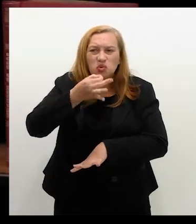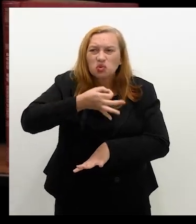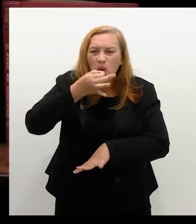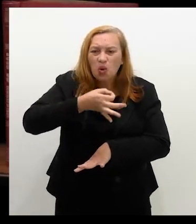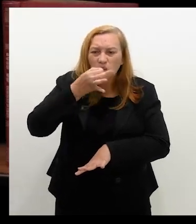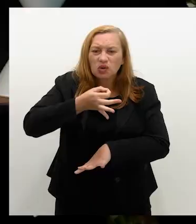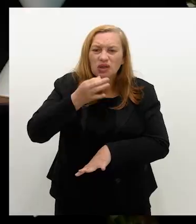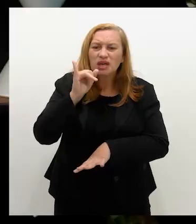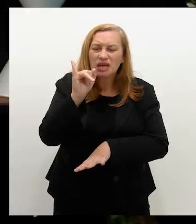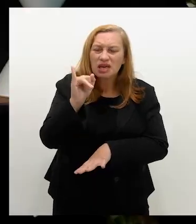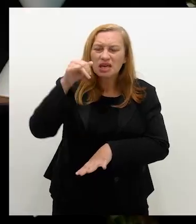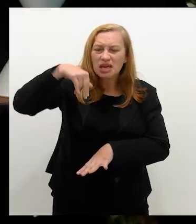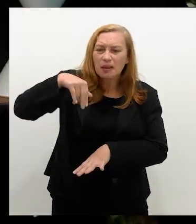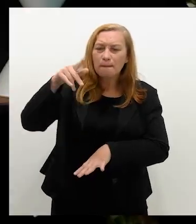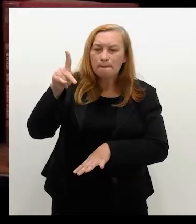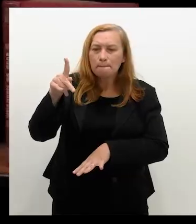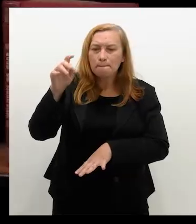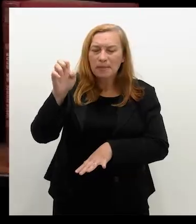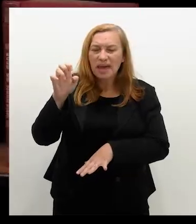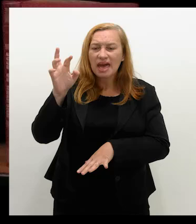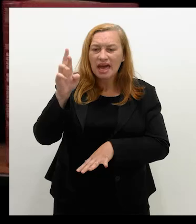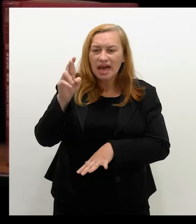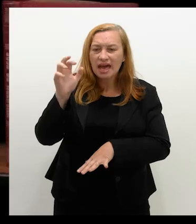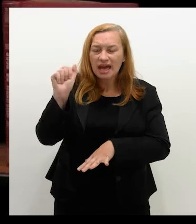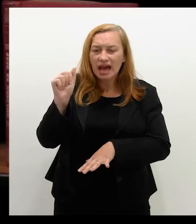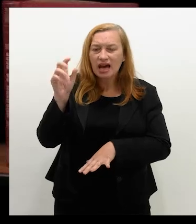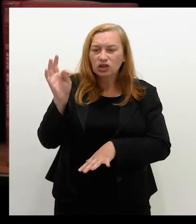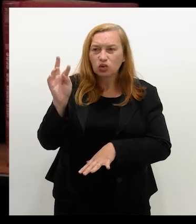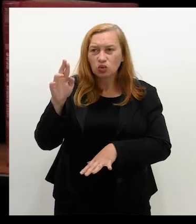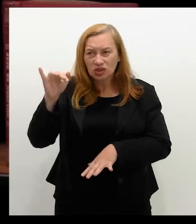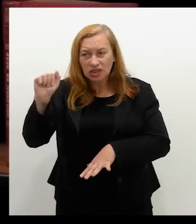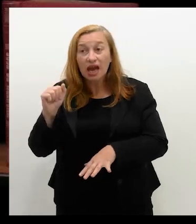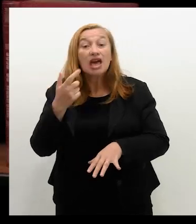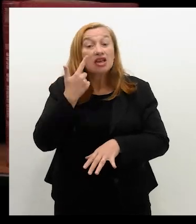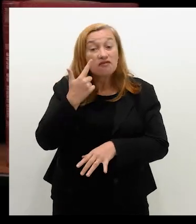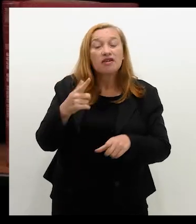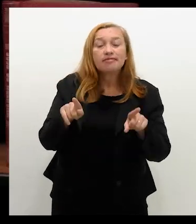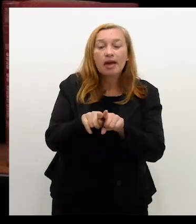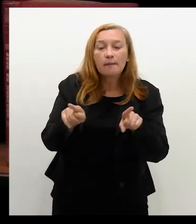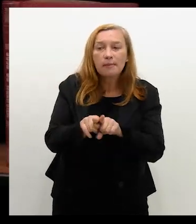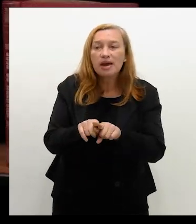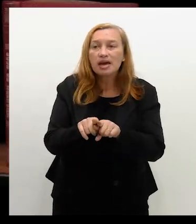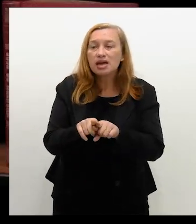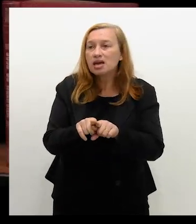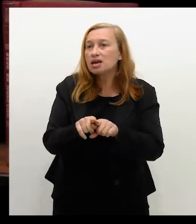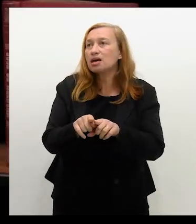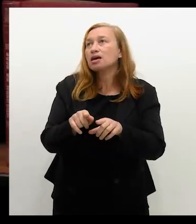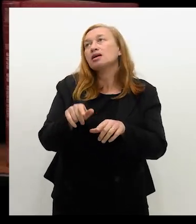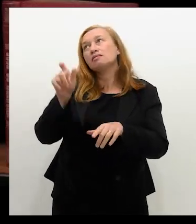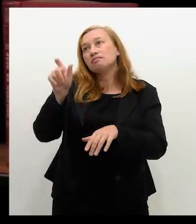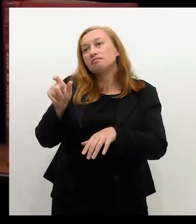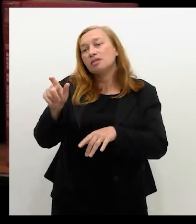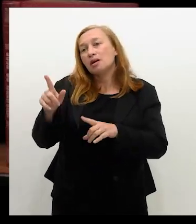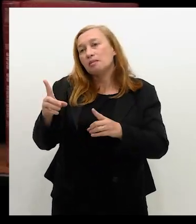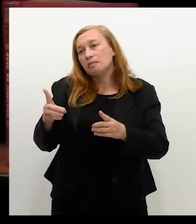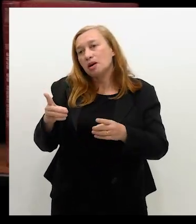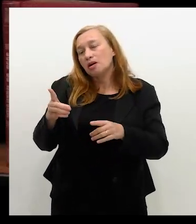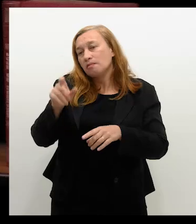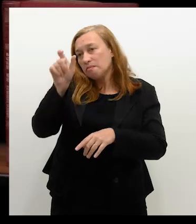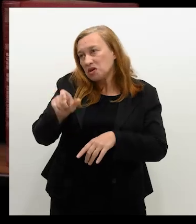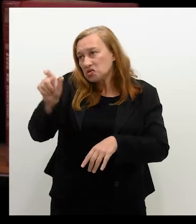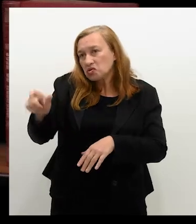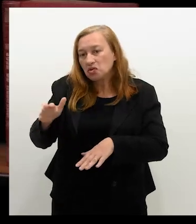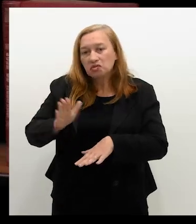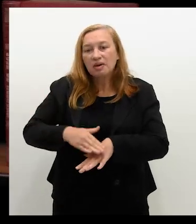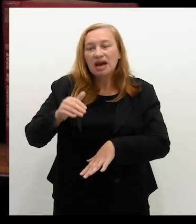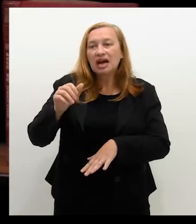Além disso, a gente vê... Hiperacusia é o nome Hiperacusia, isso. E a gente vê também casos maiores de pacientes, de pessoas,